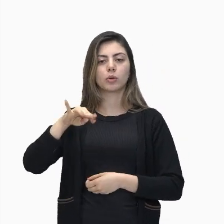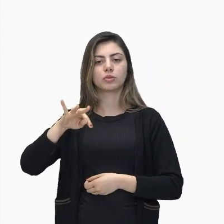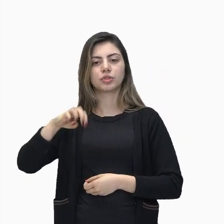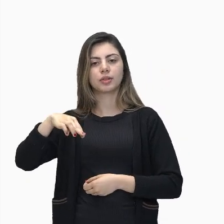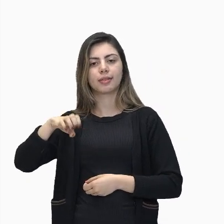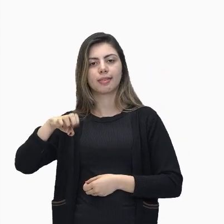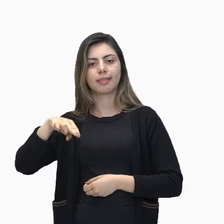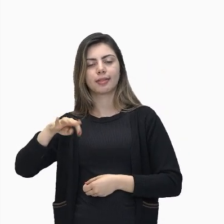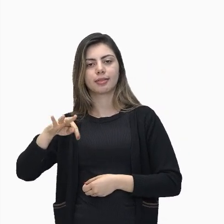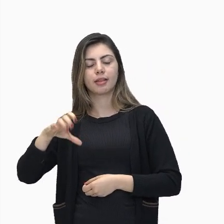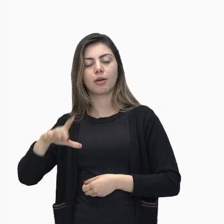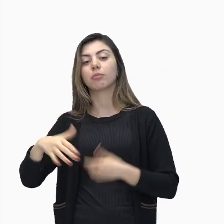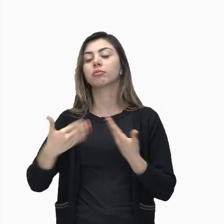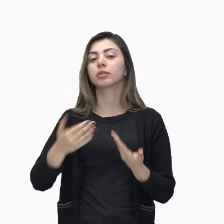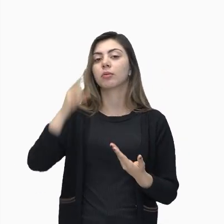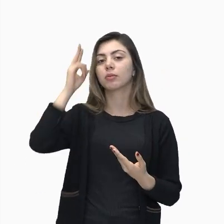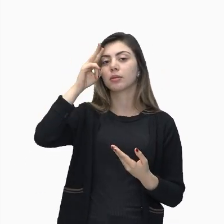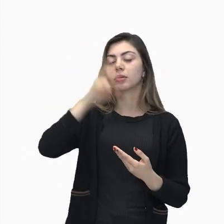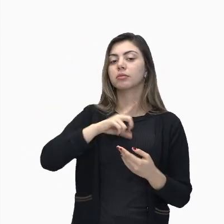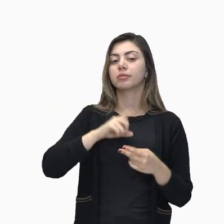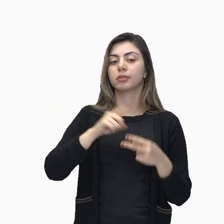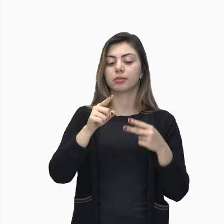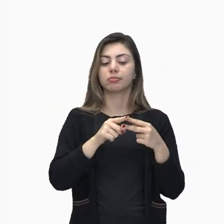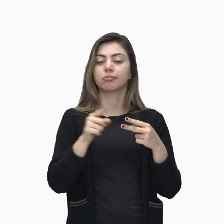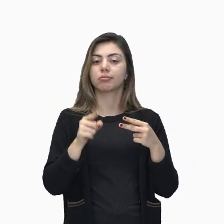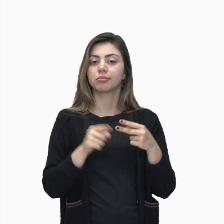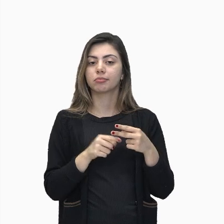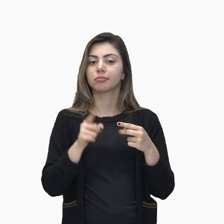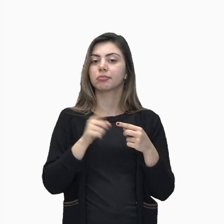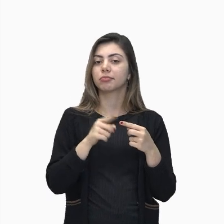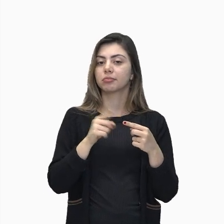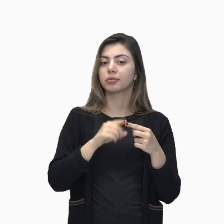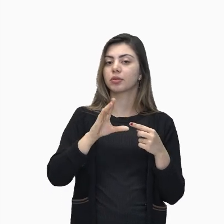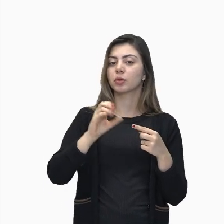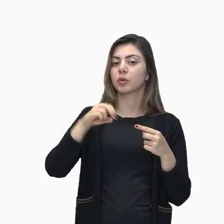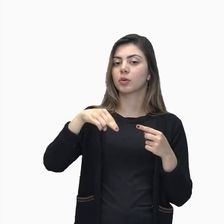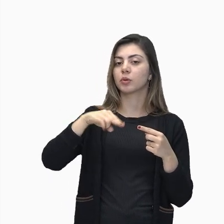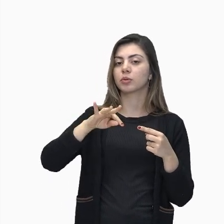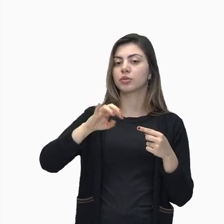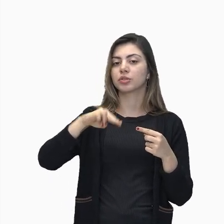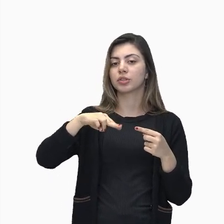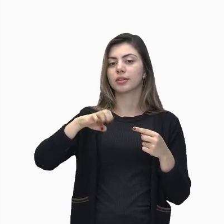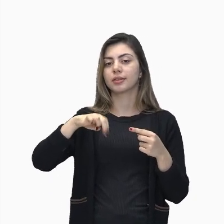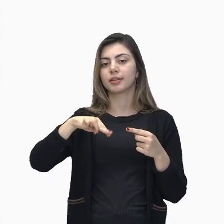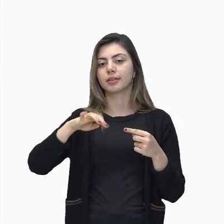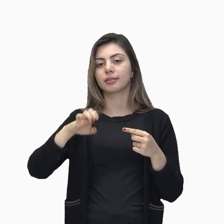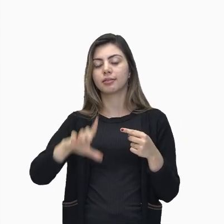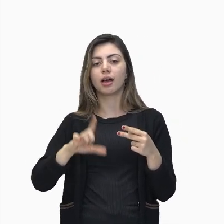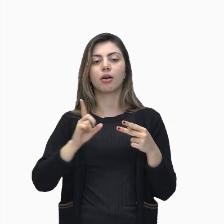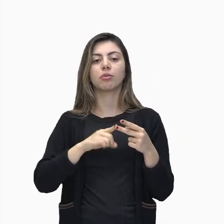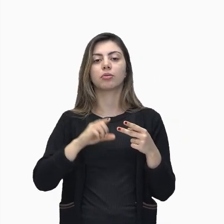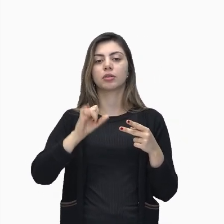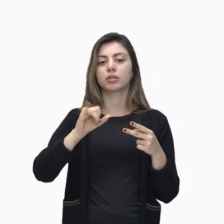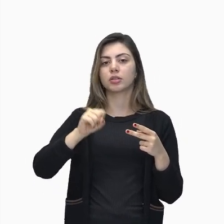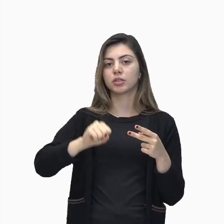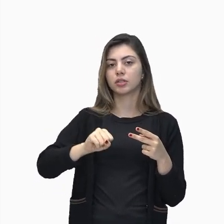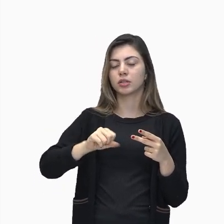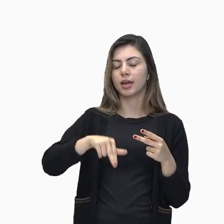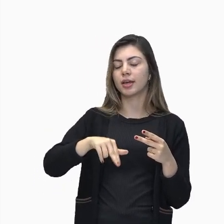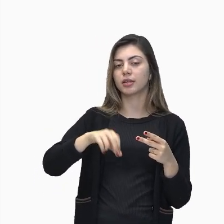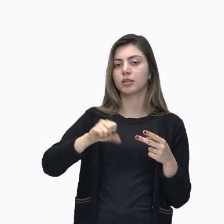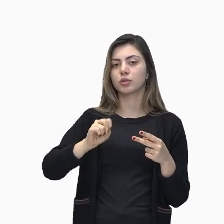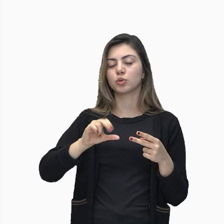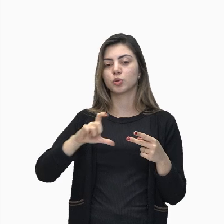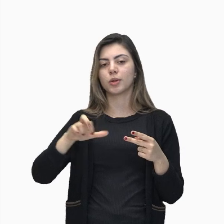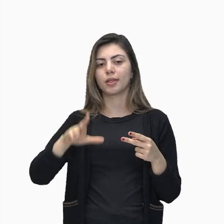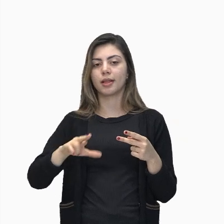lembrando, tem a parte continental, ligada ao continente, e a parte insular das ilhas. Vamos falar aqui